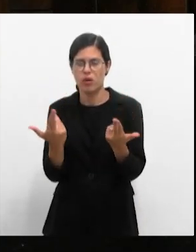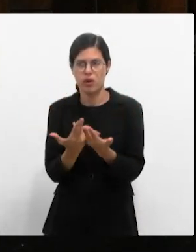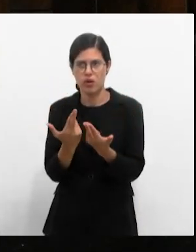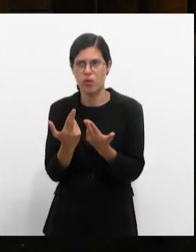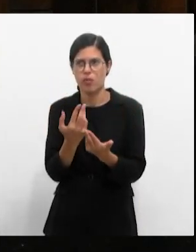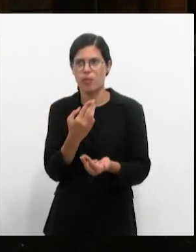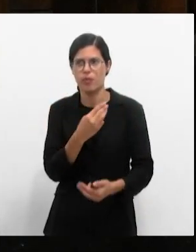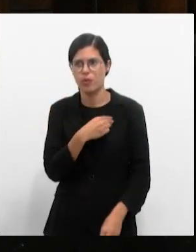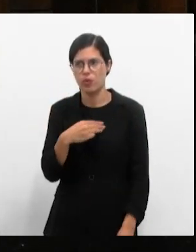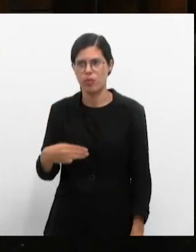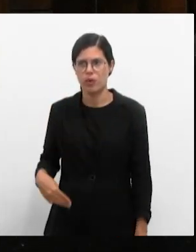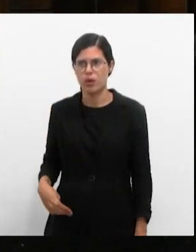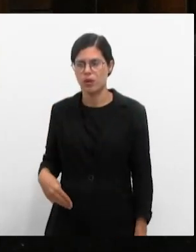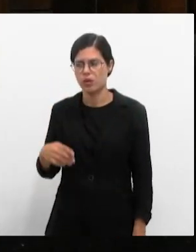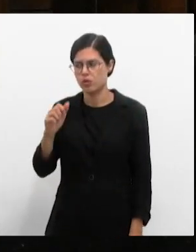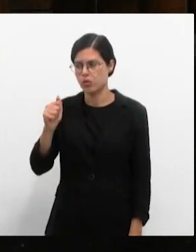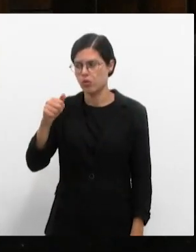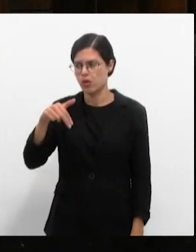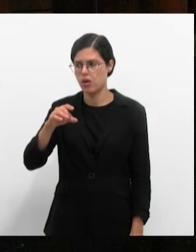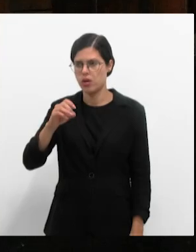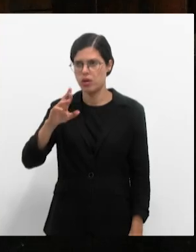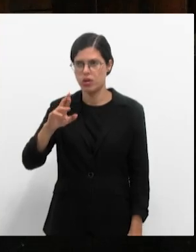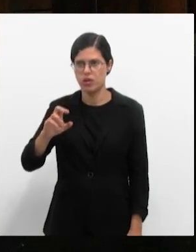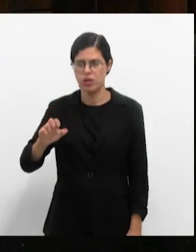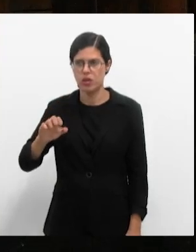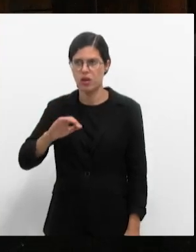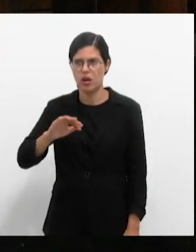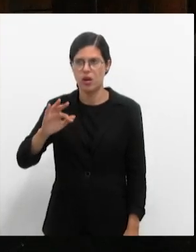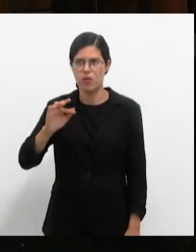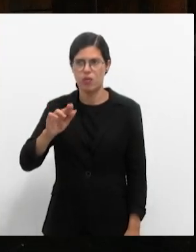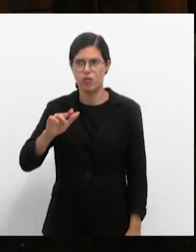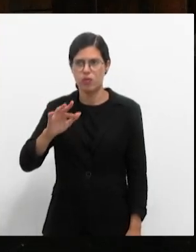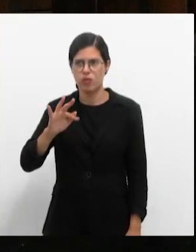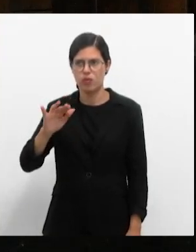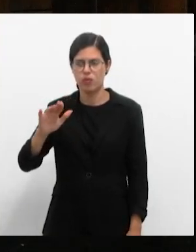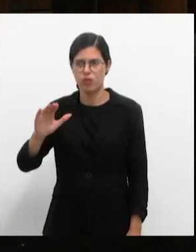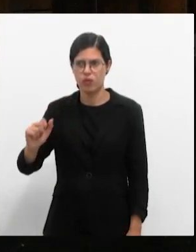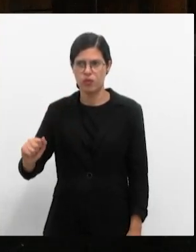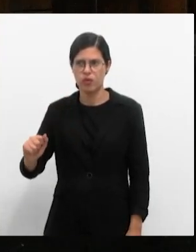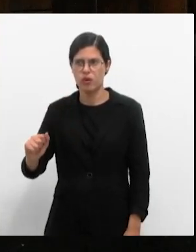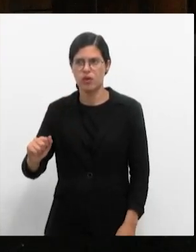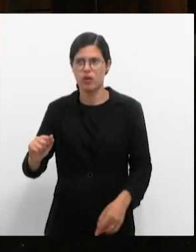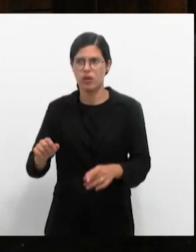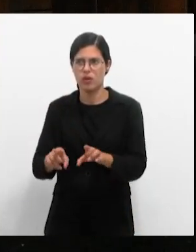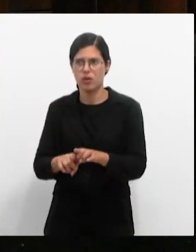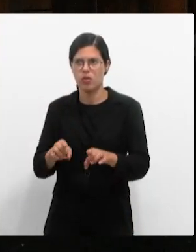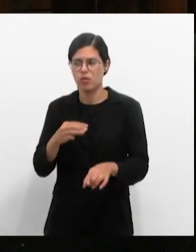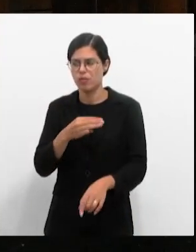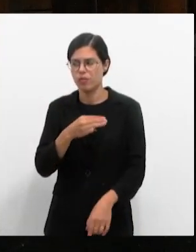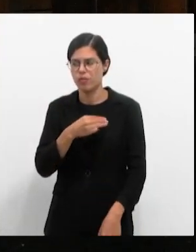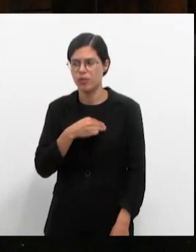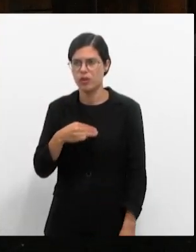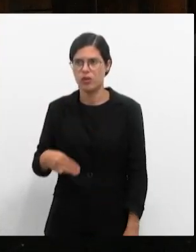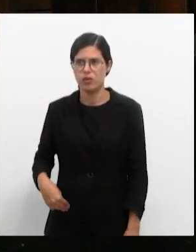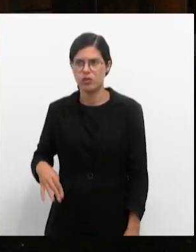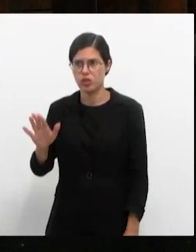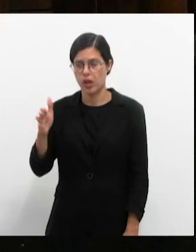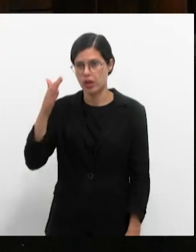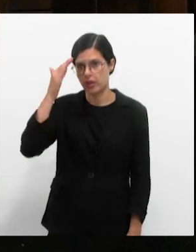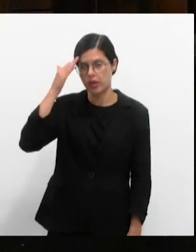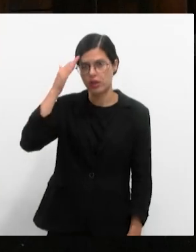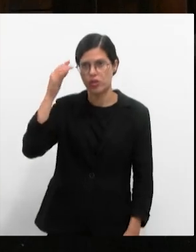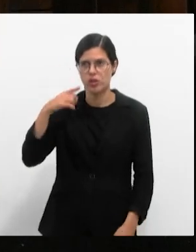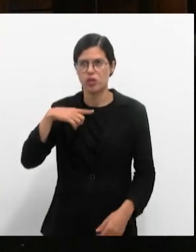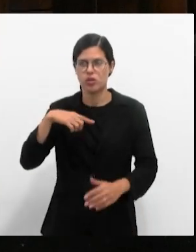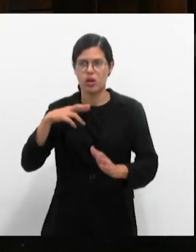ministro André Fufuca, e o ministro já entendia e já tinha alguns protocolos importantes